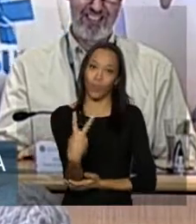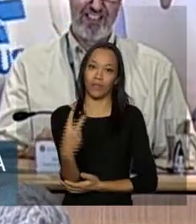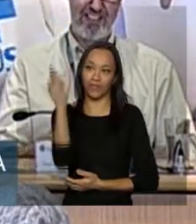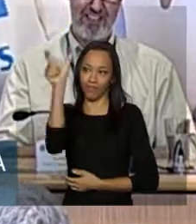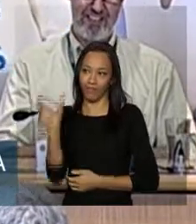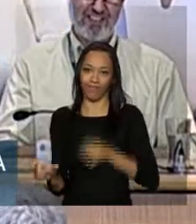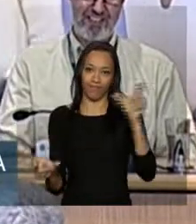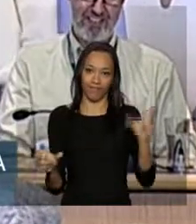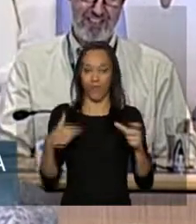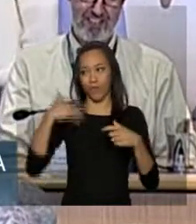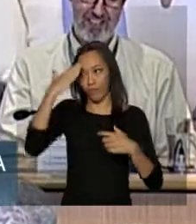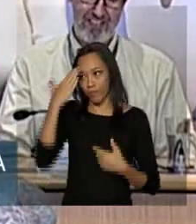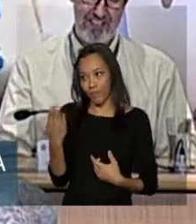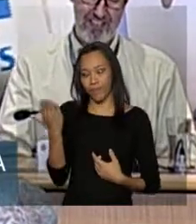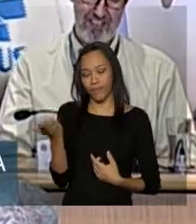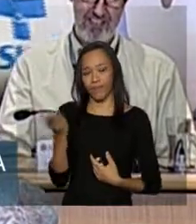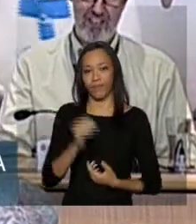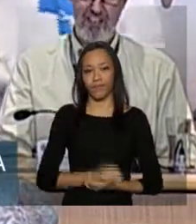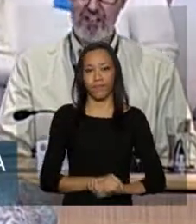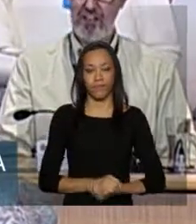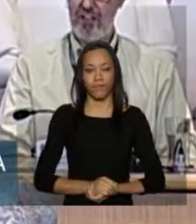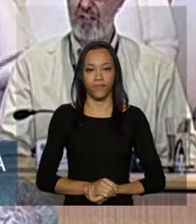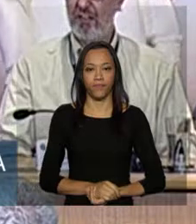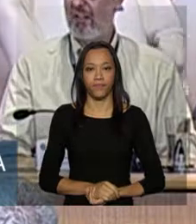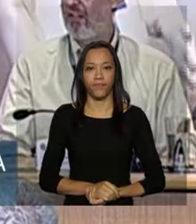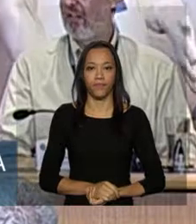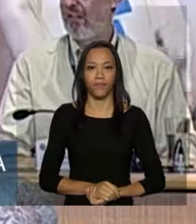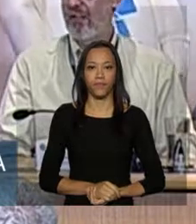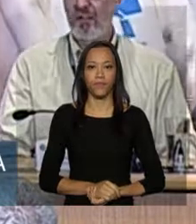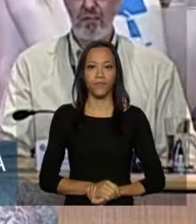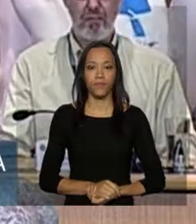Viu? Obrigado novamente.